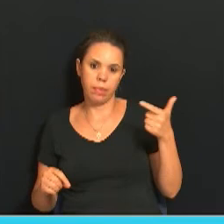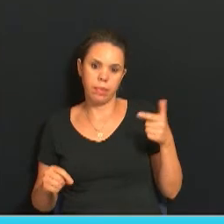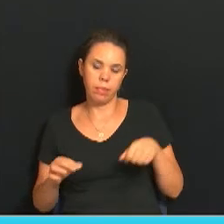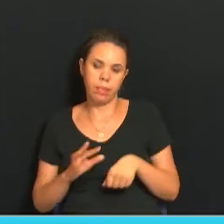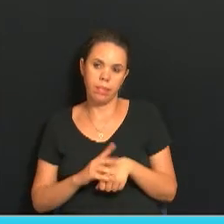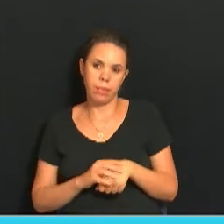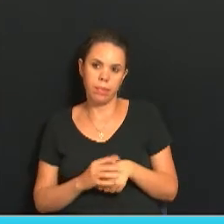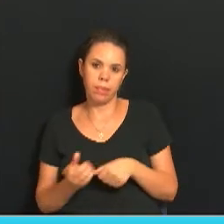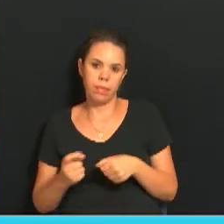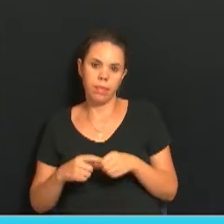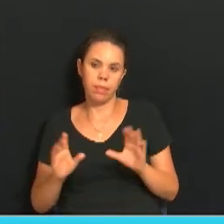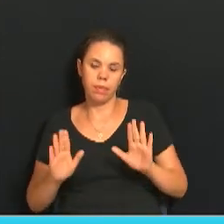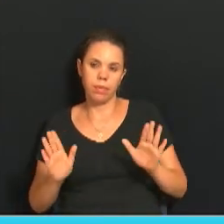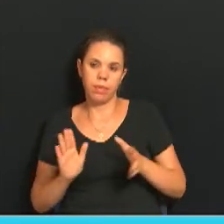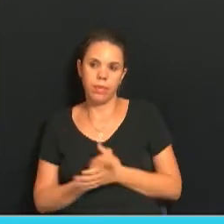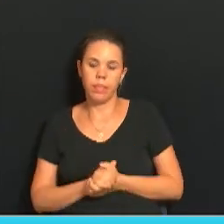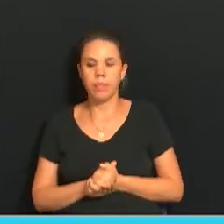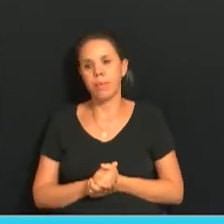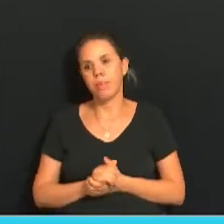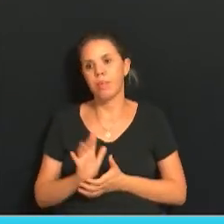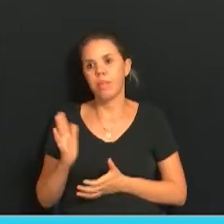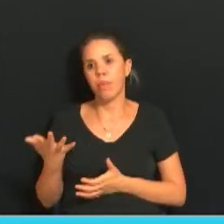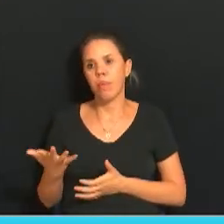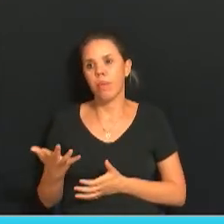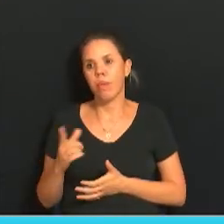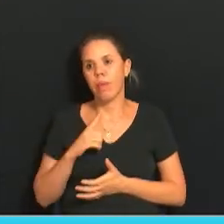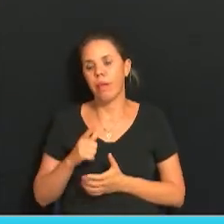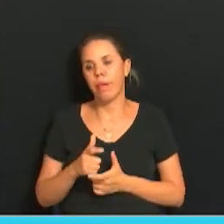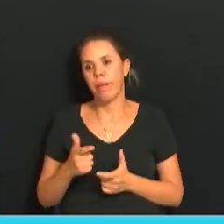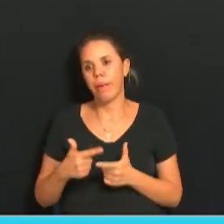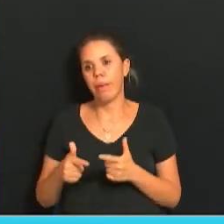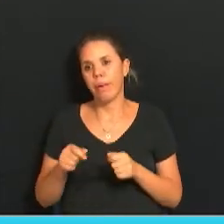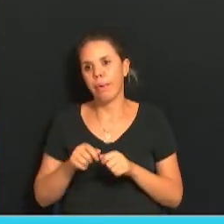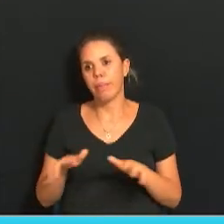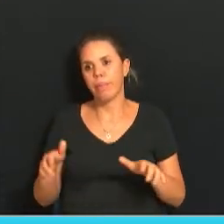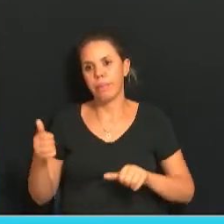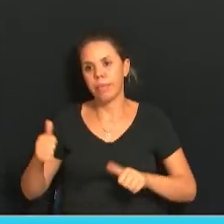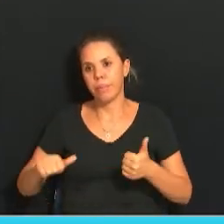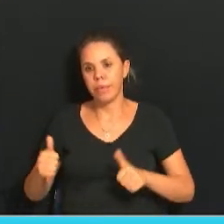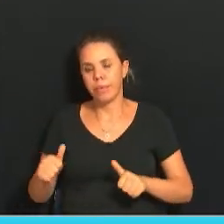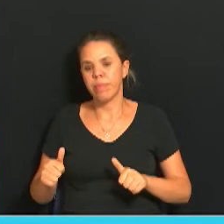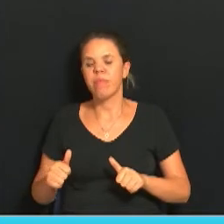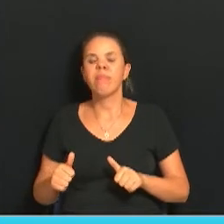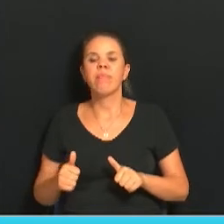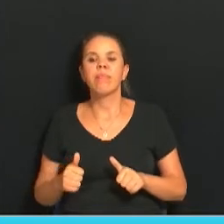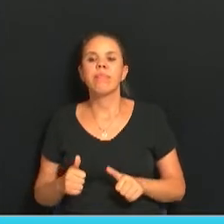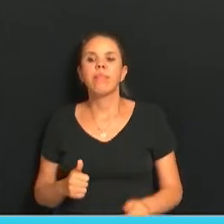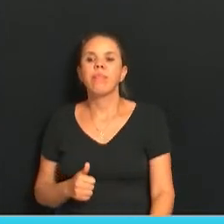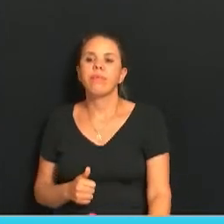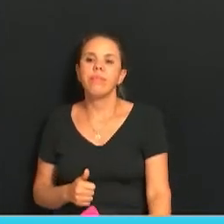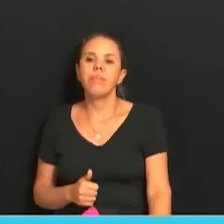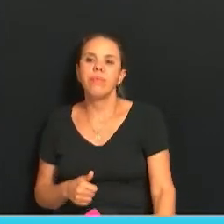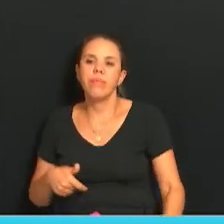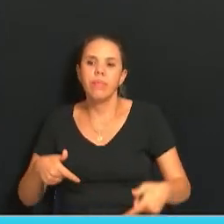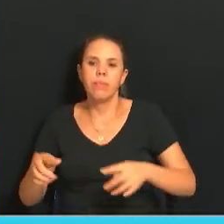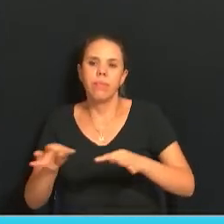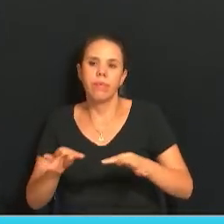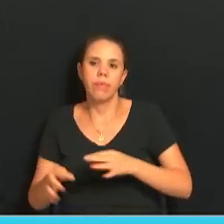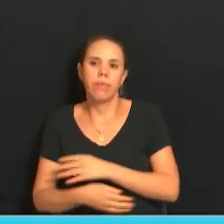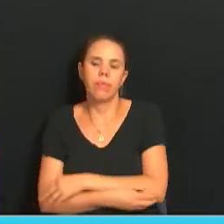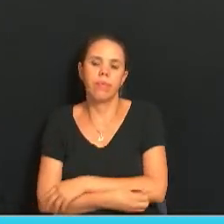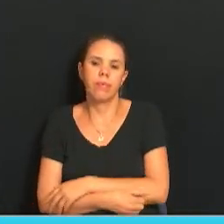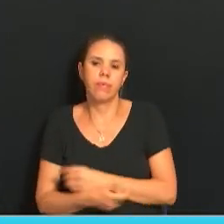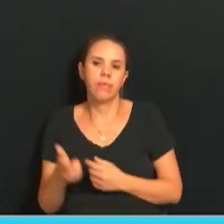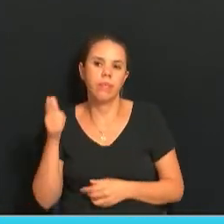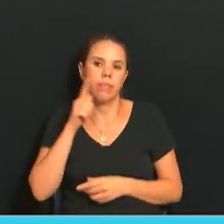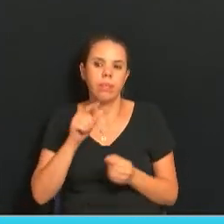voltar, tá? Eventualmente até tinham metástases no diagnóstico, receberam essas intervenções terapêuticas e conseguiram